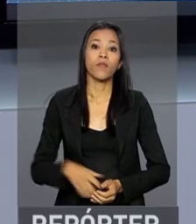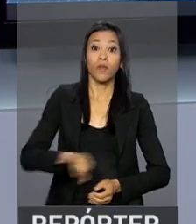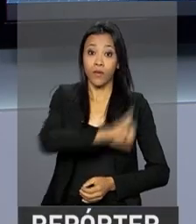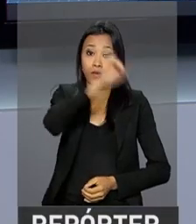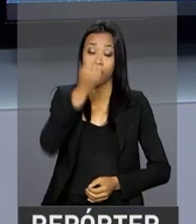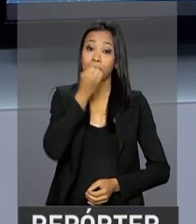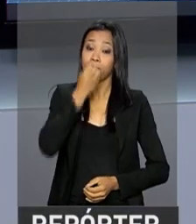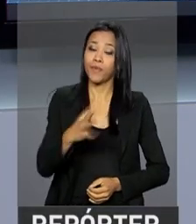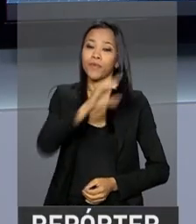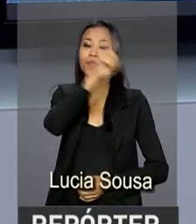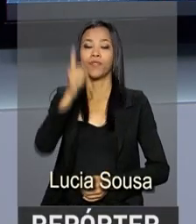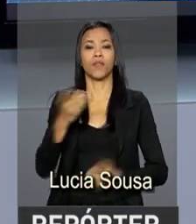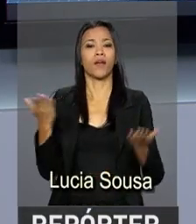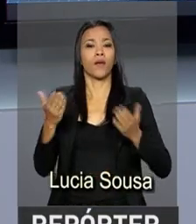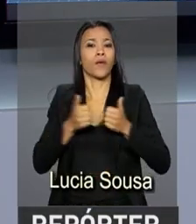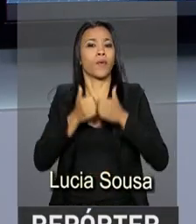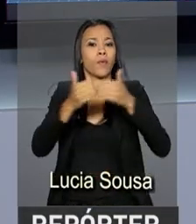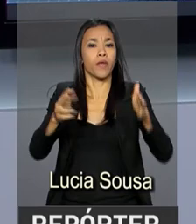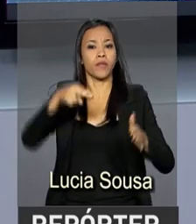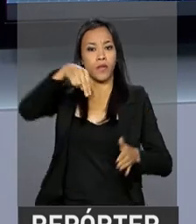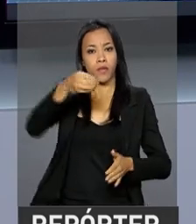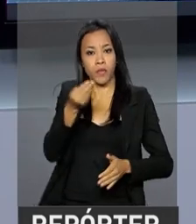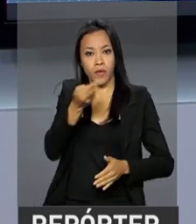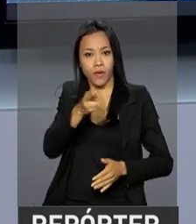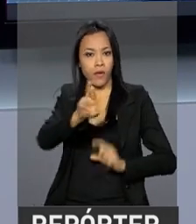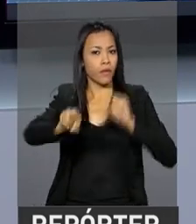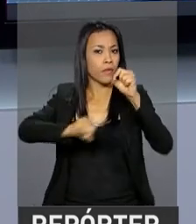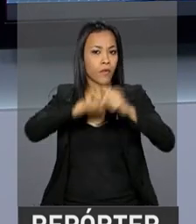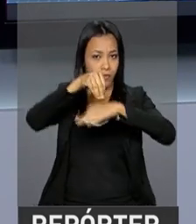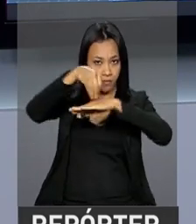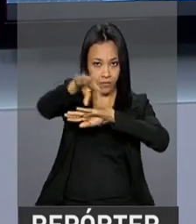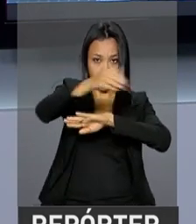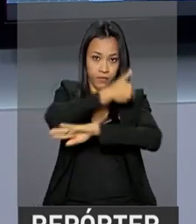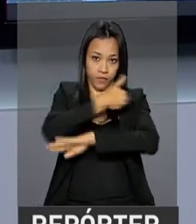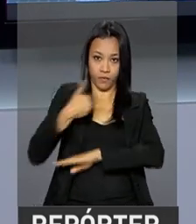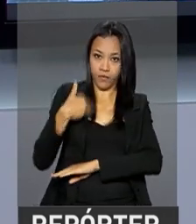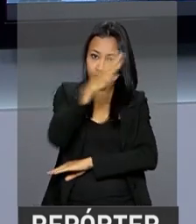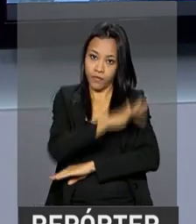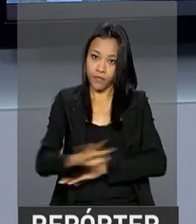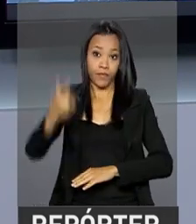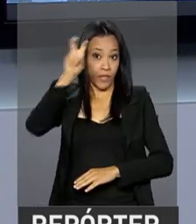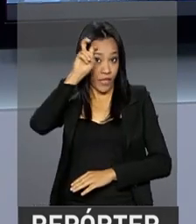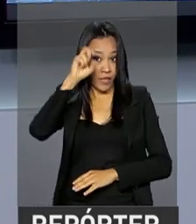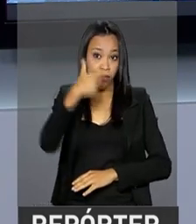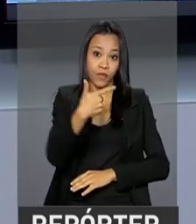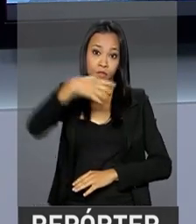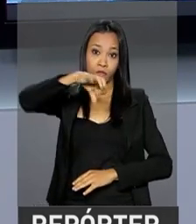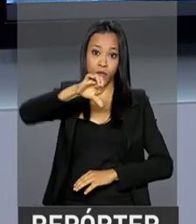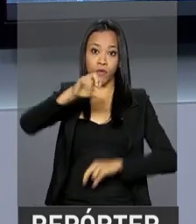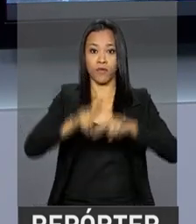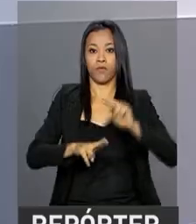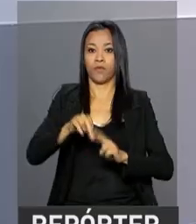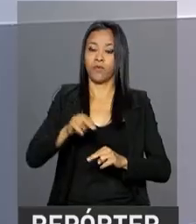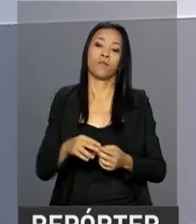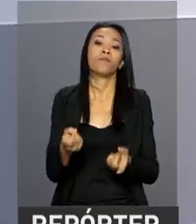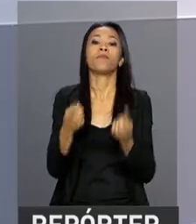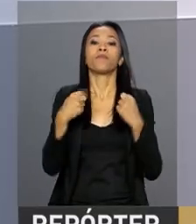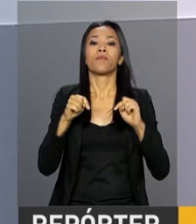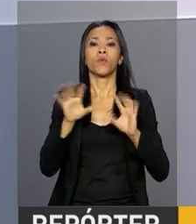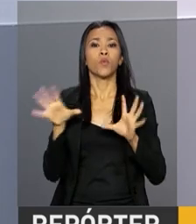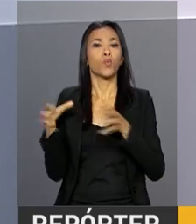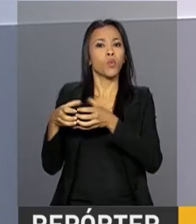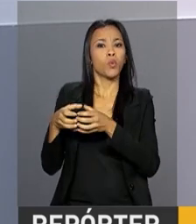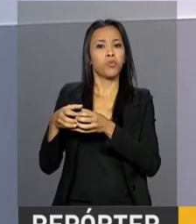Olá, bom dia. Começa agora o repórter NBR com as notícias do governo federal desta quinta-feira, 29 de junho. A